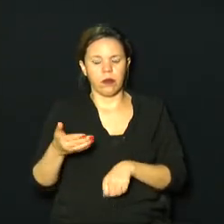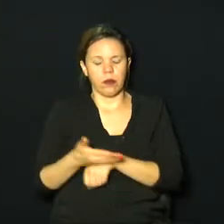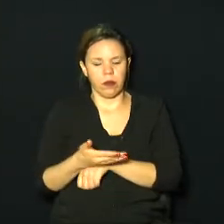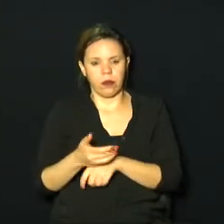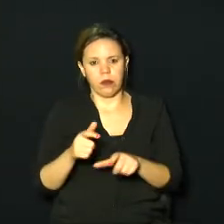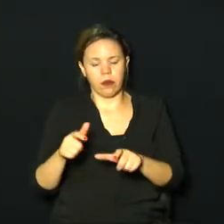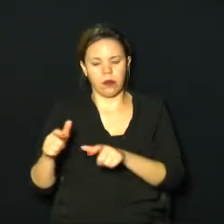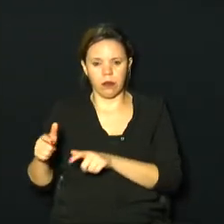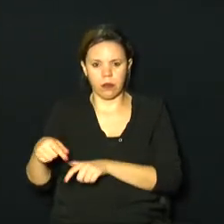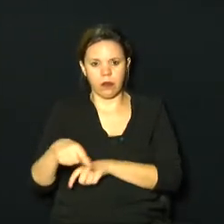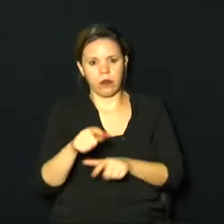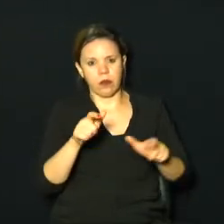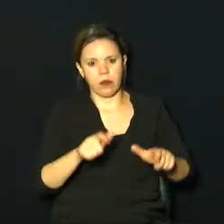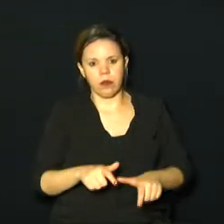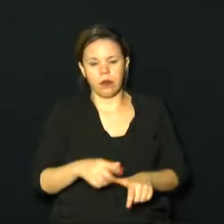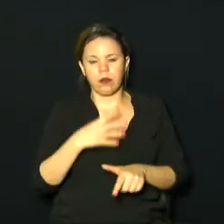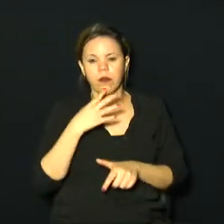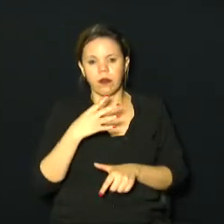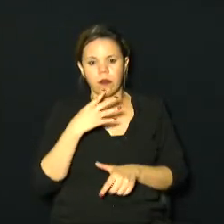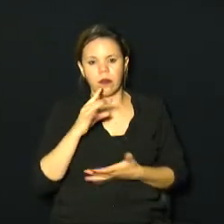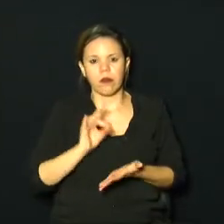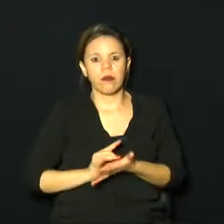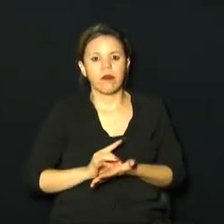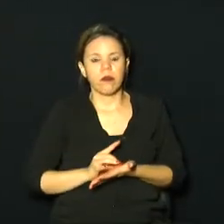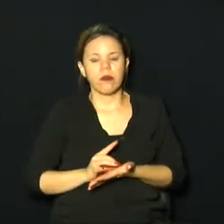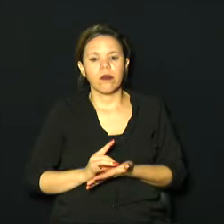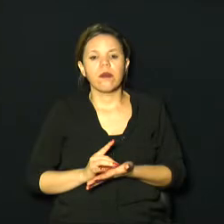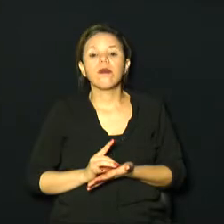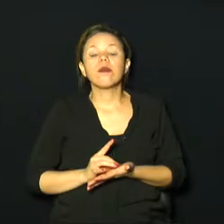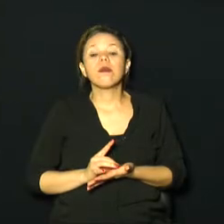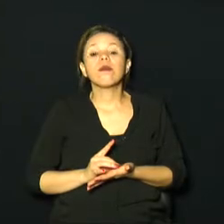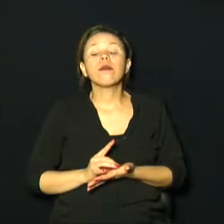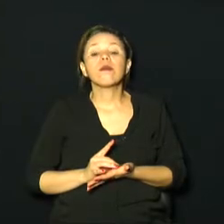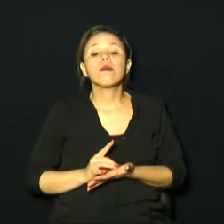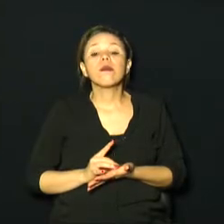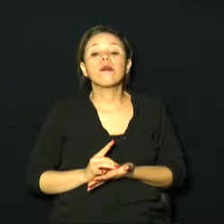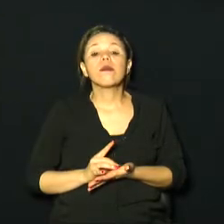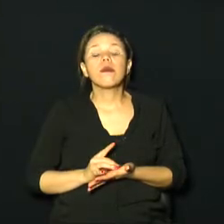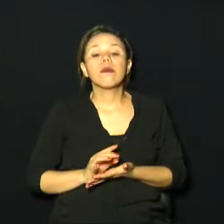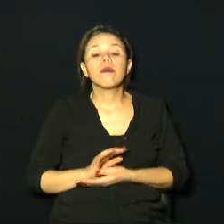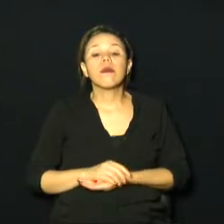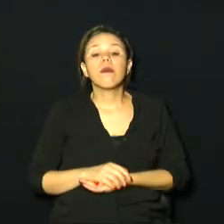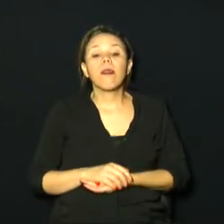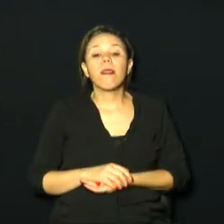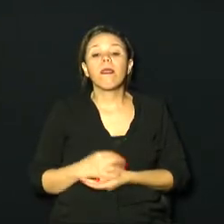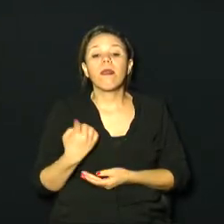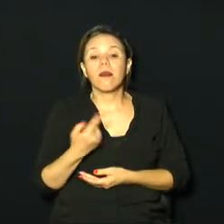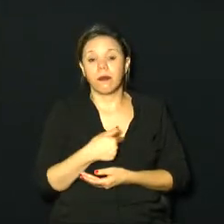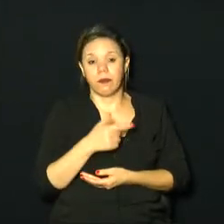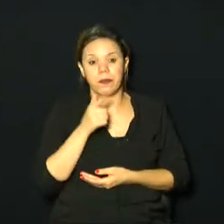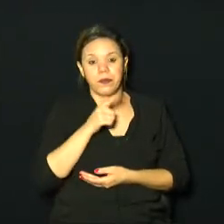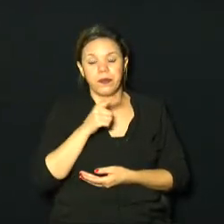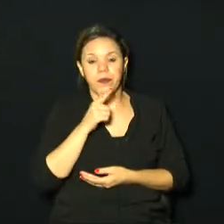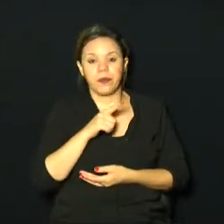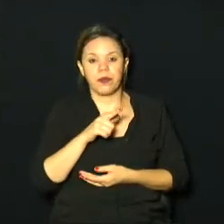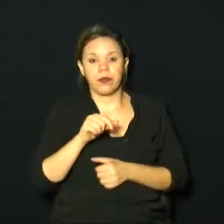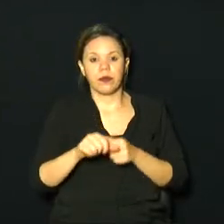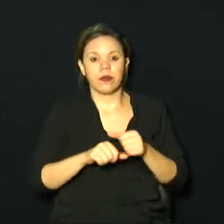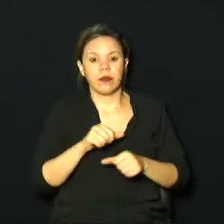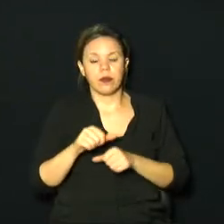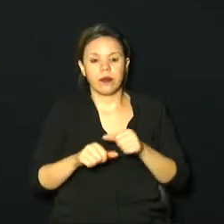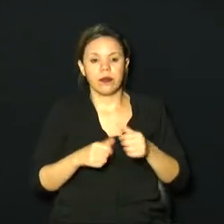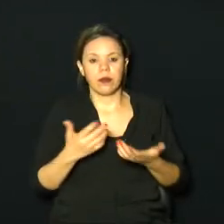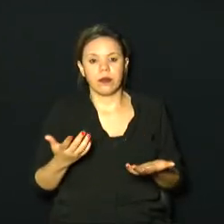né, indo na ocupação, conhecendo a realidade. E o fato que, desde essa situação, a gente conseguiu convergir para uma situação